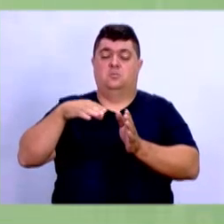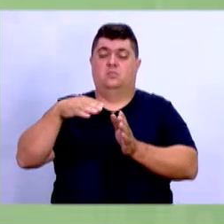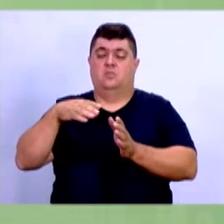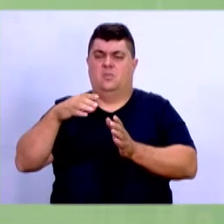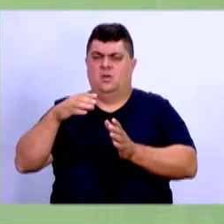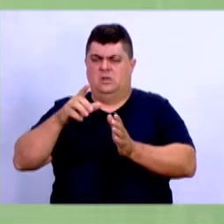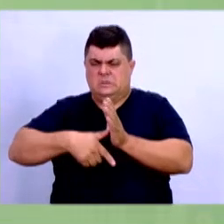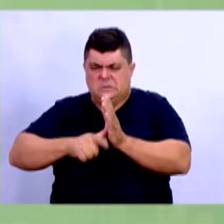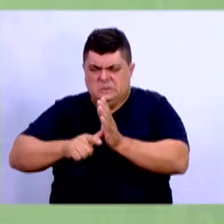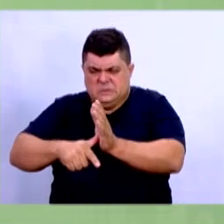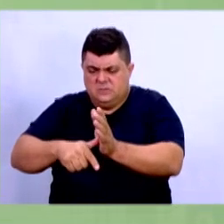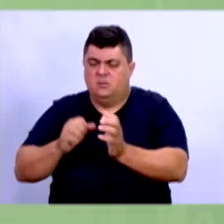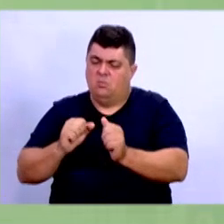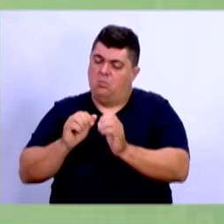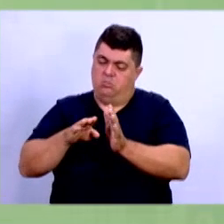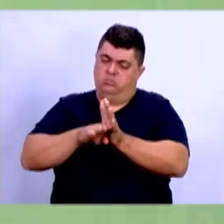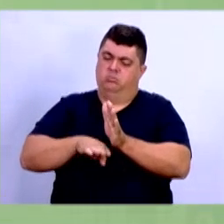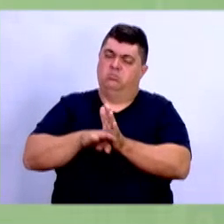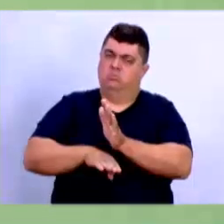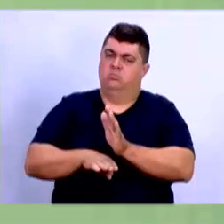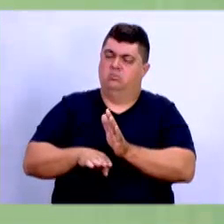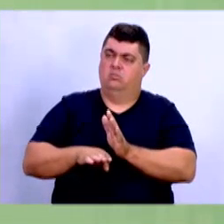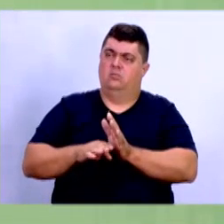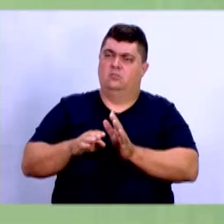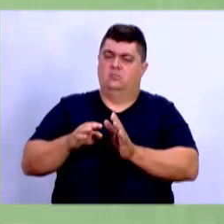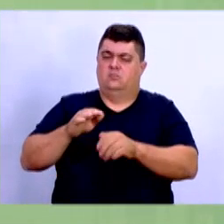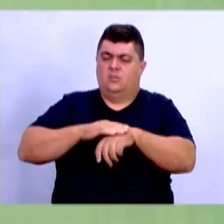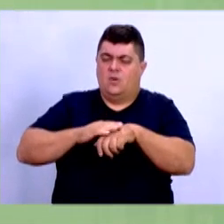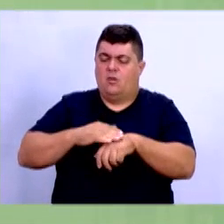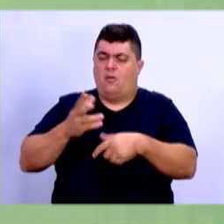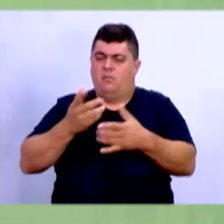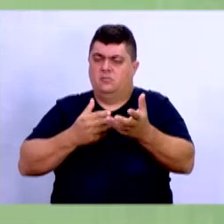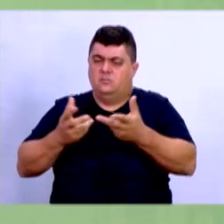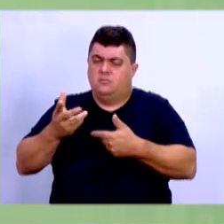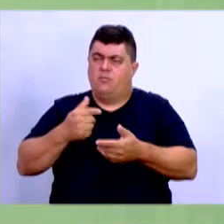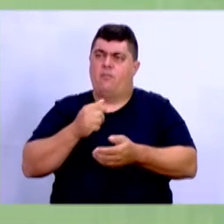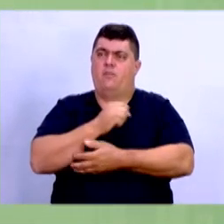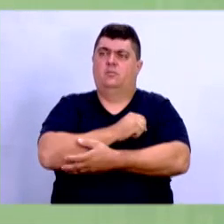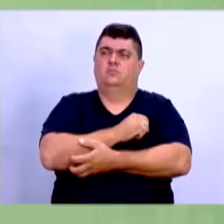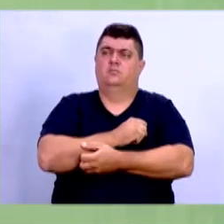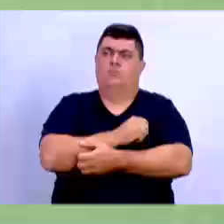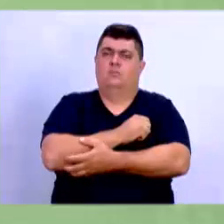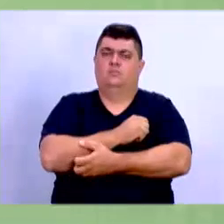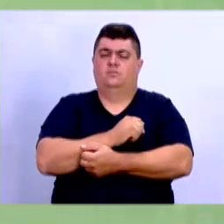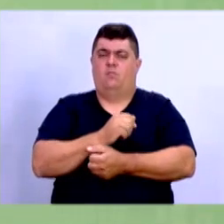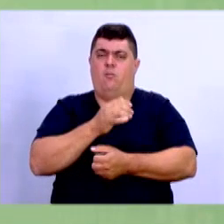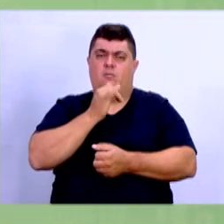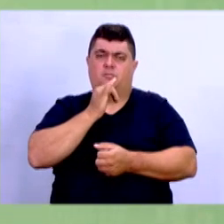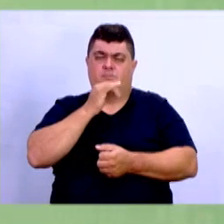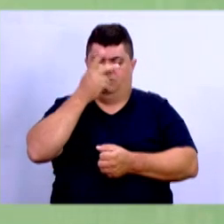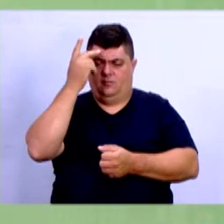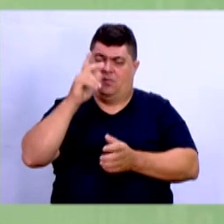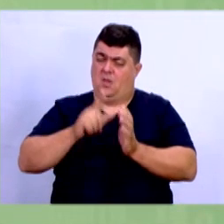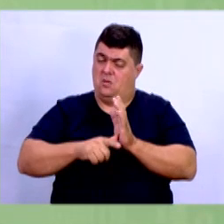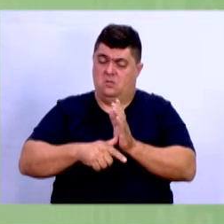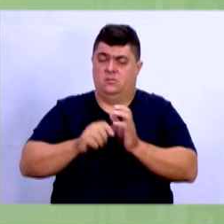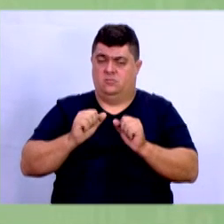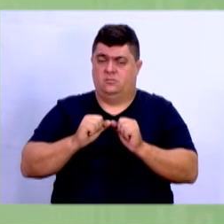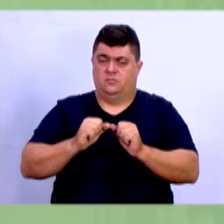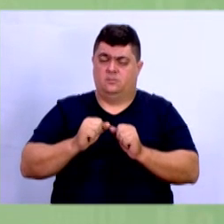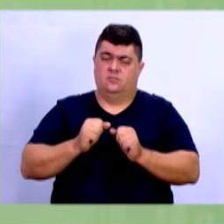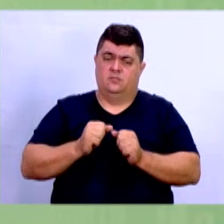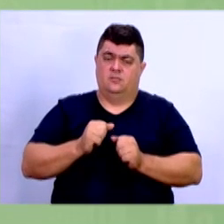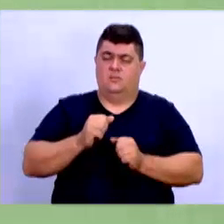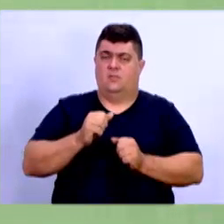política de desconto é interessante para quando aquele cliente deixou de pagar. Então,